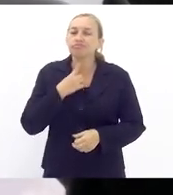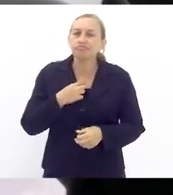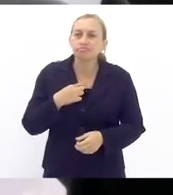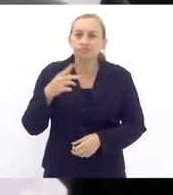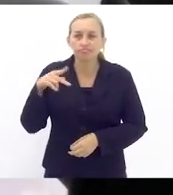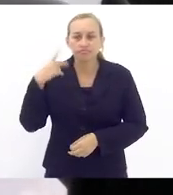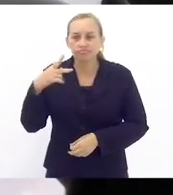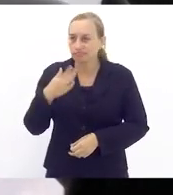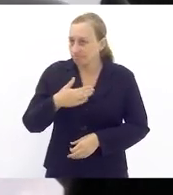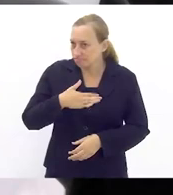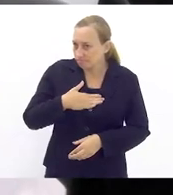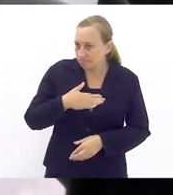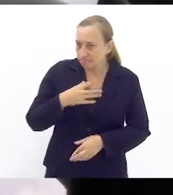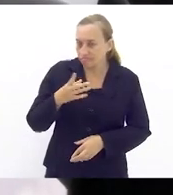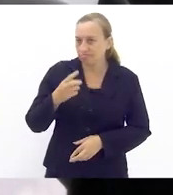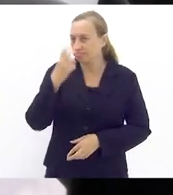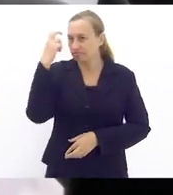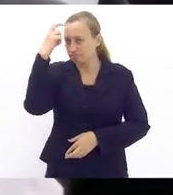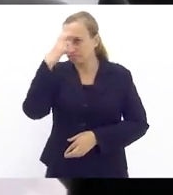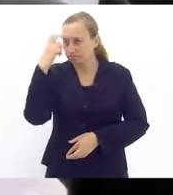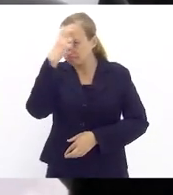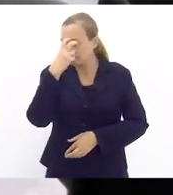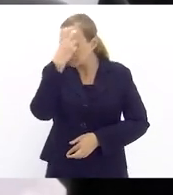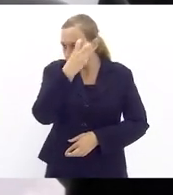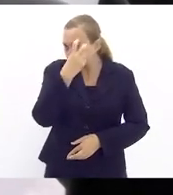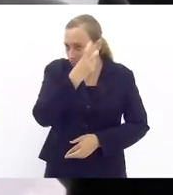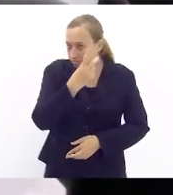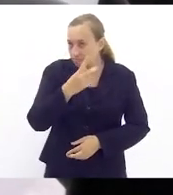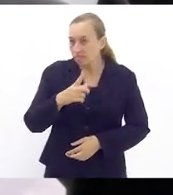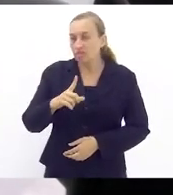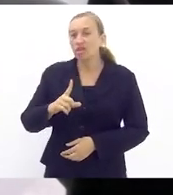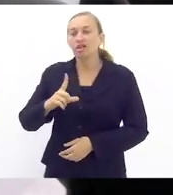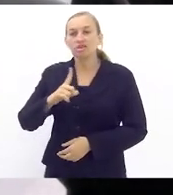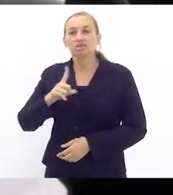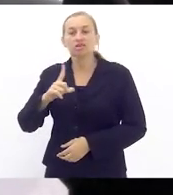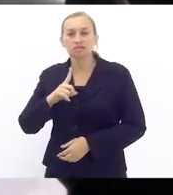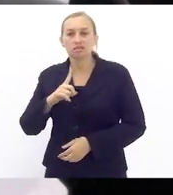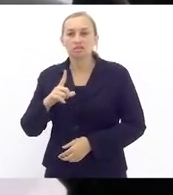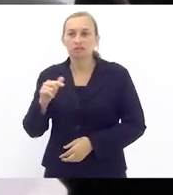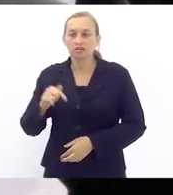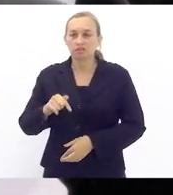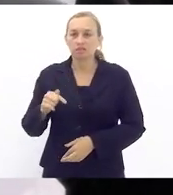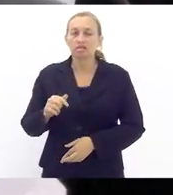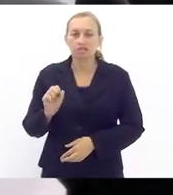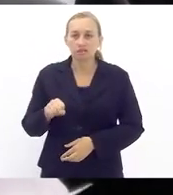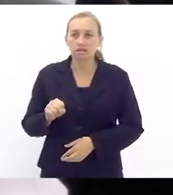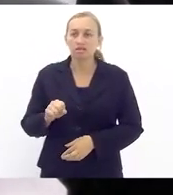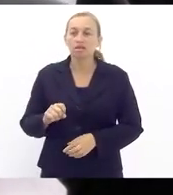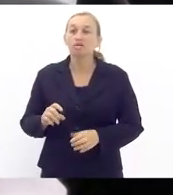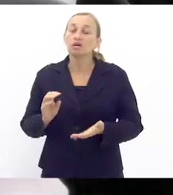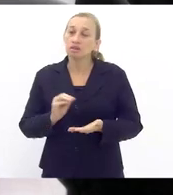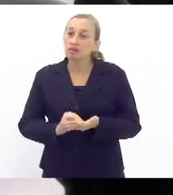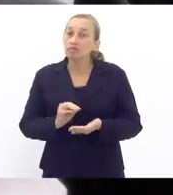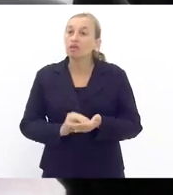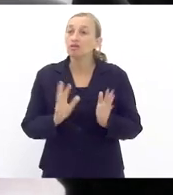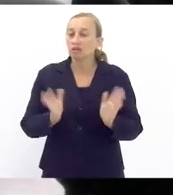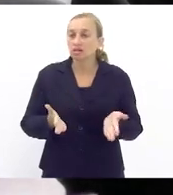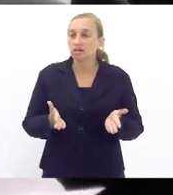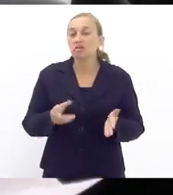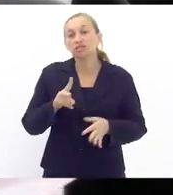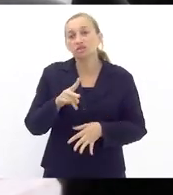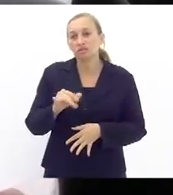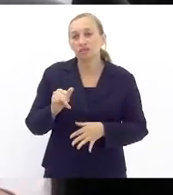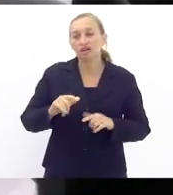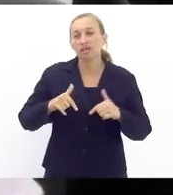não só minha obviamente como como da Verônica Como já tivemos aqui que eu vou falar teve Então o que falta agora a gente vai